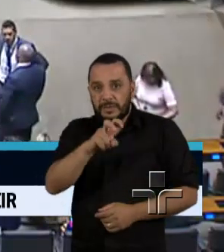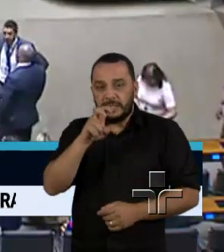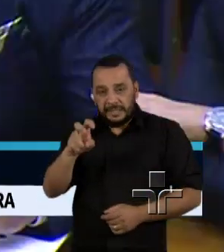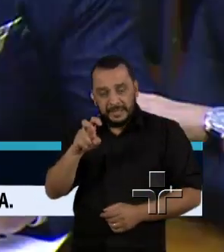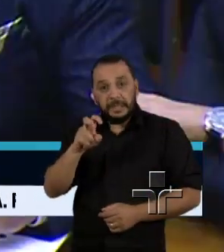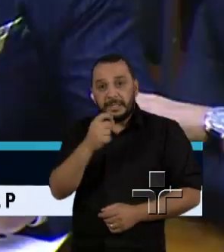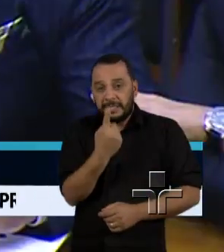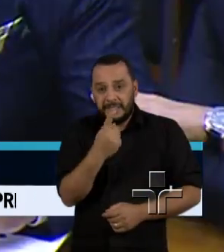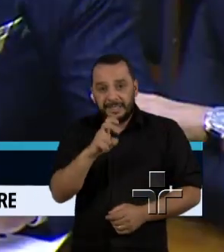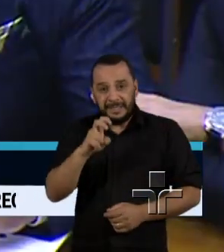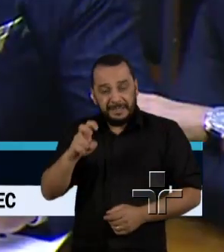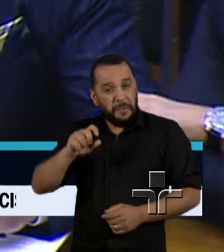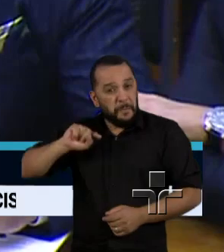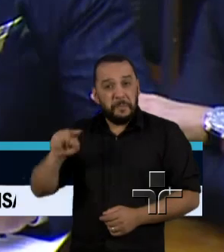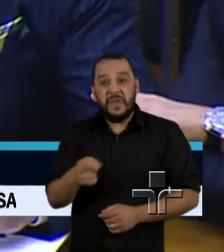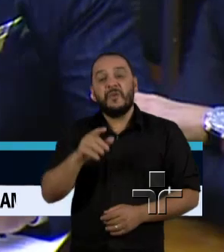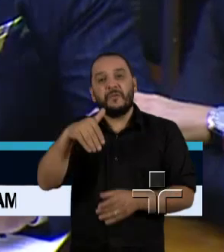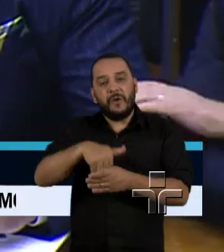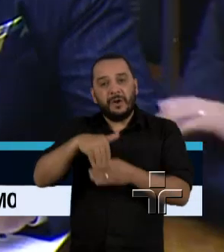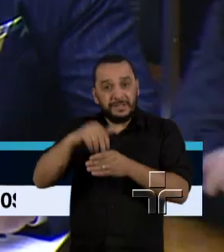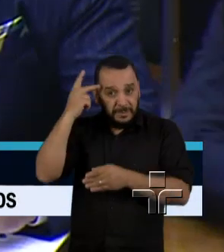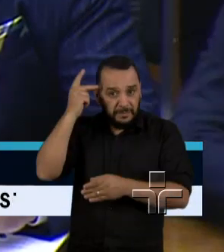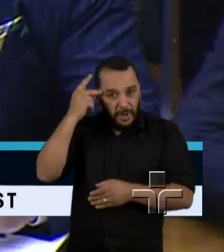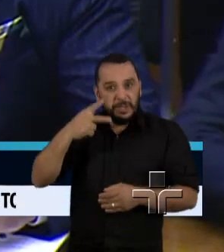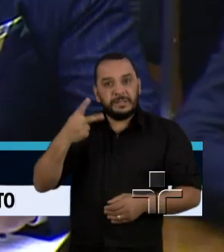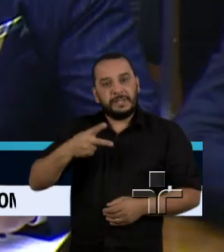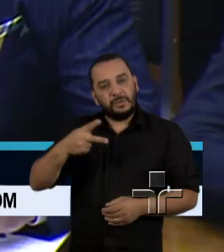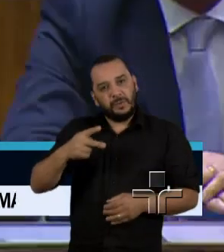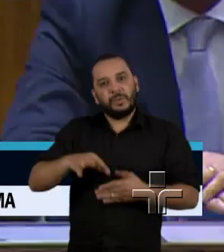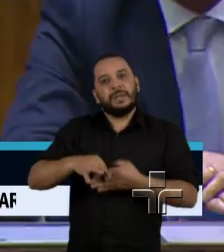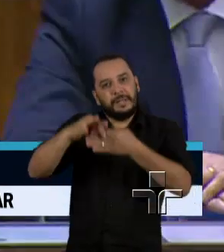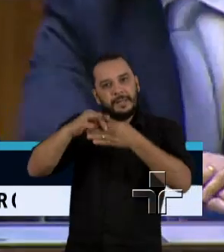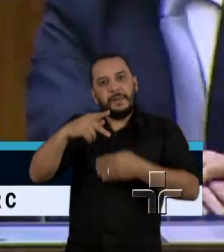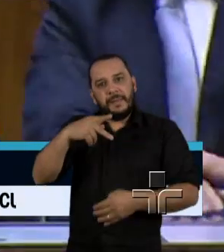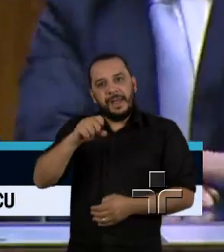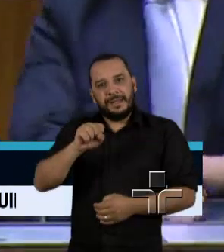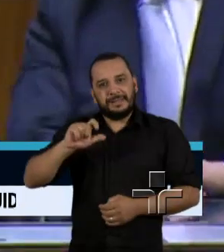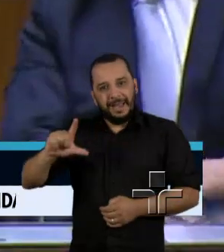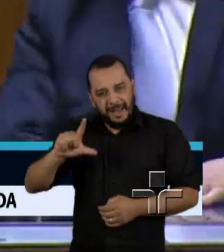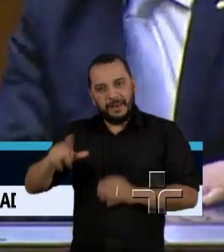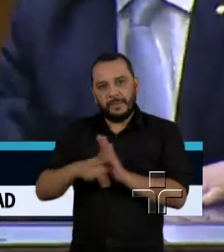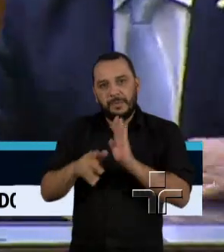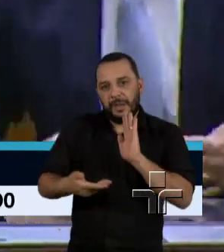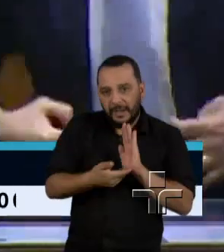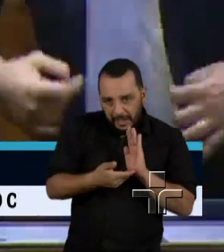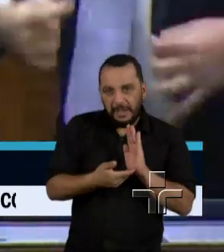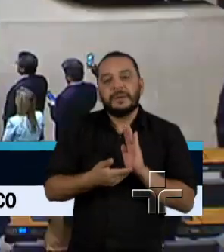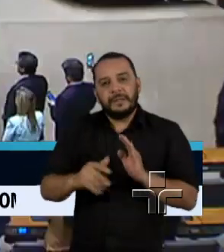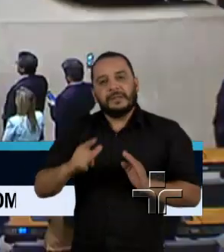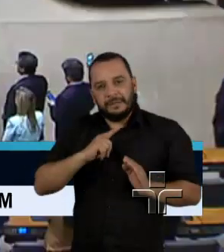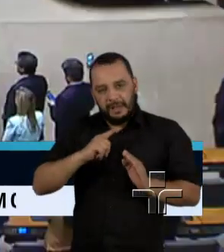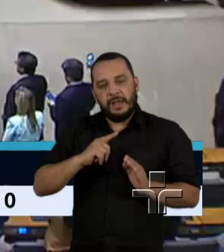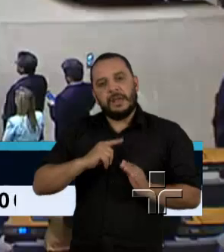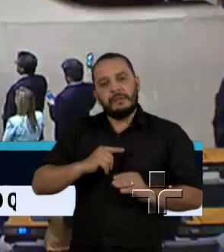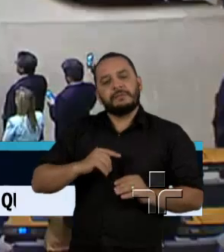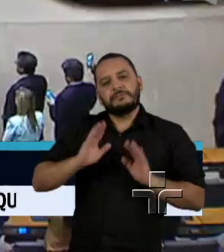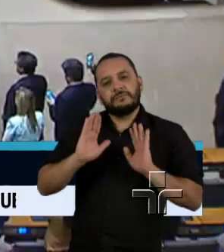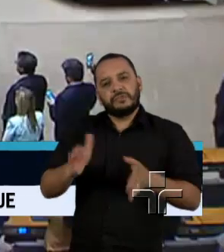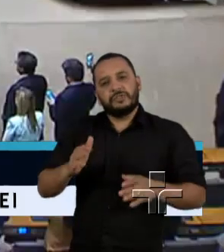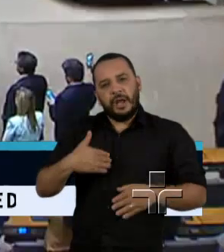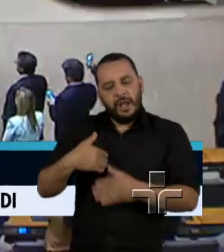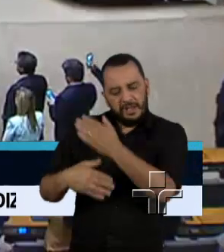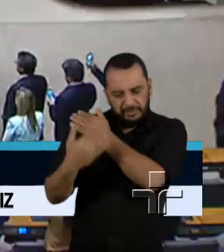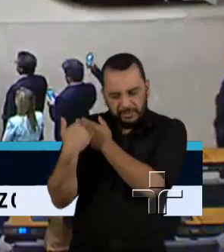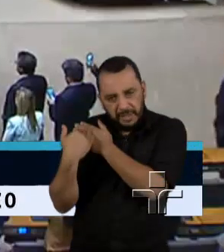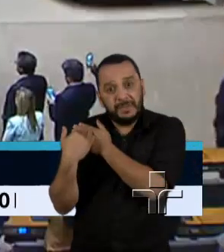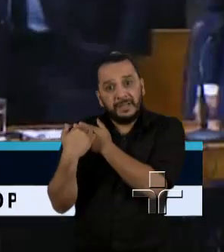votos em São Paulo, o deputado foi vice-líder do PSL na Câmara e comandou diretórios municipais da legenda. Dias antes de